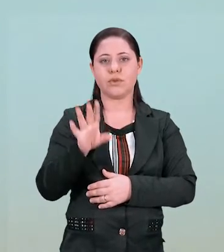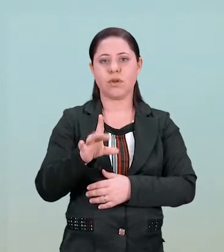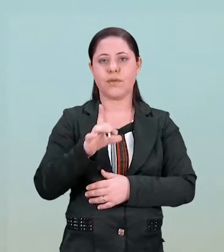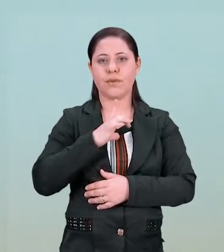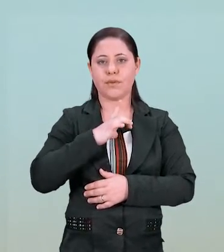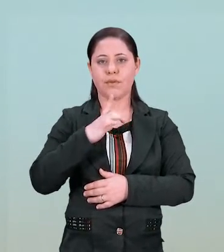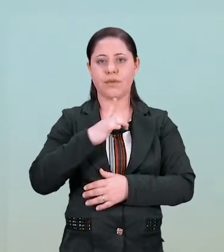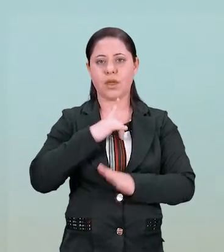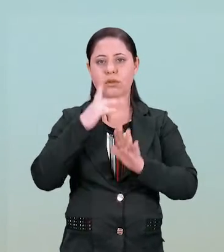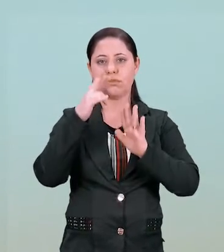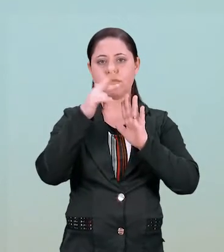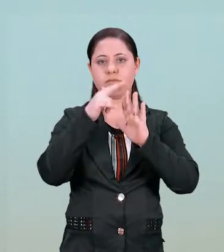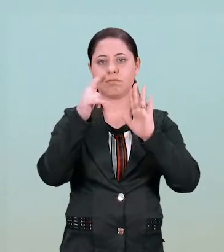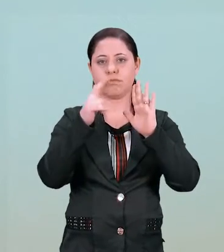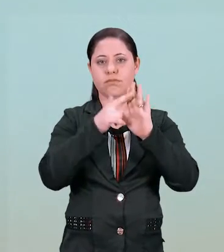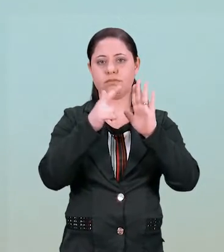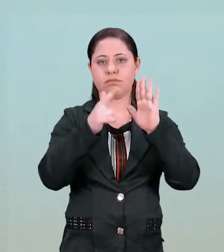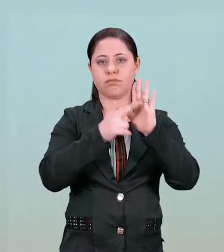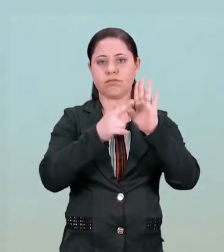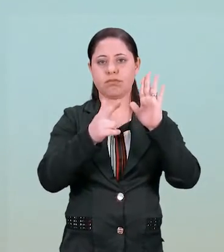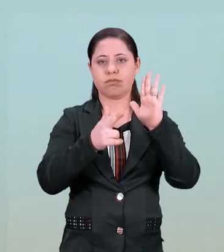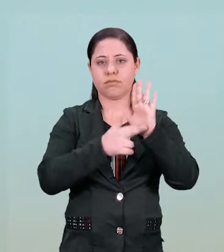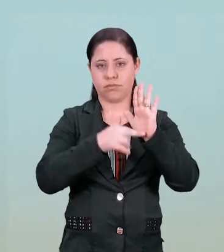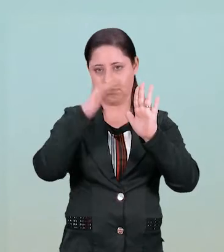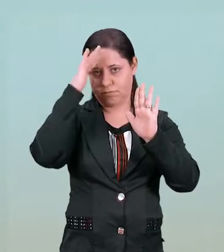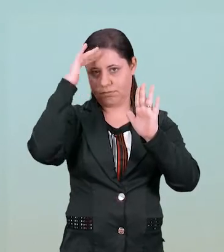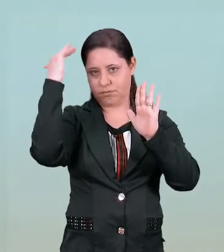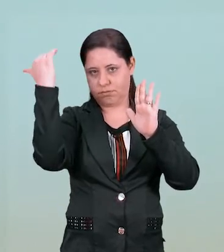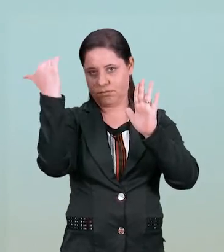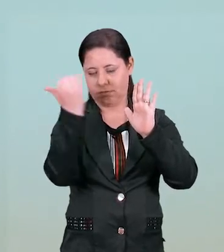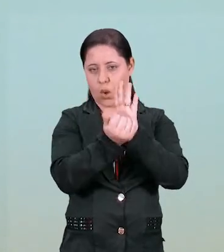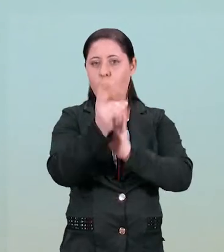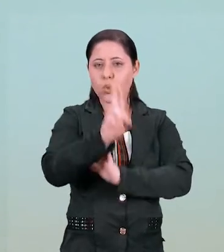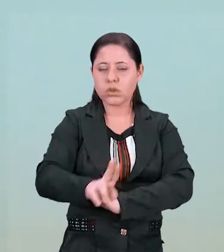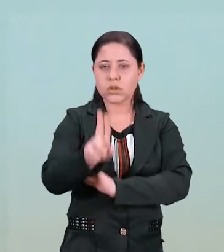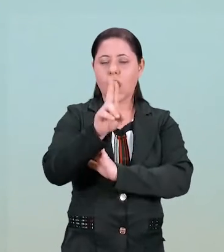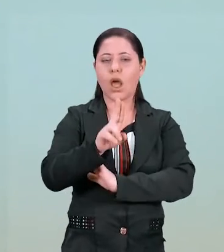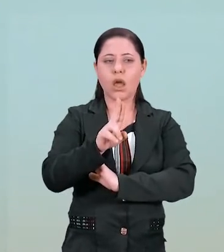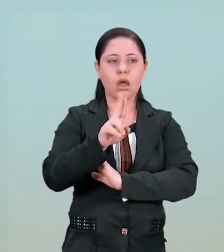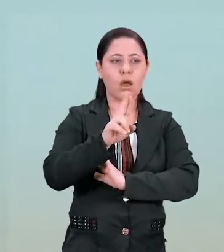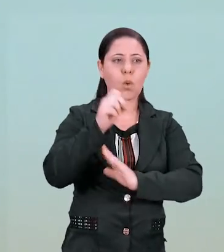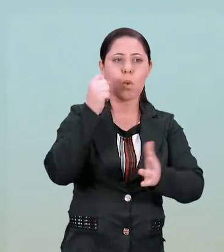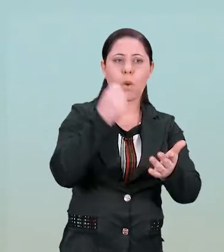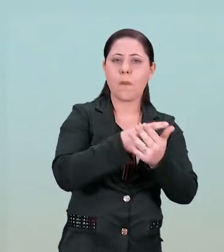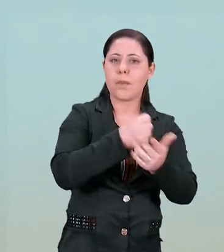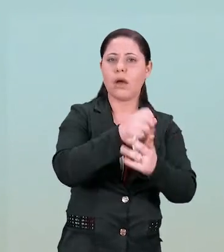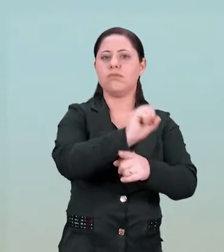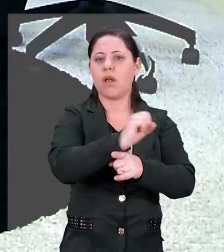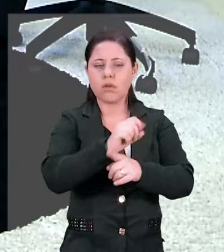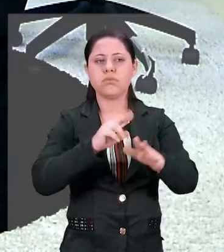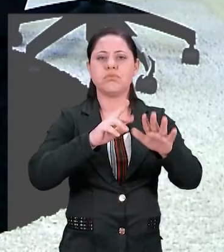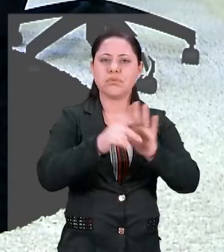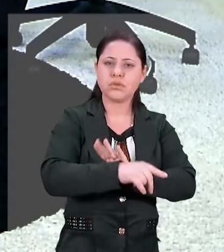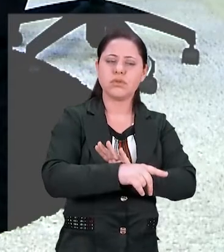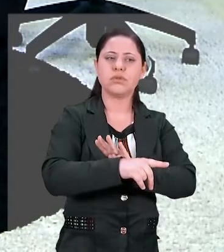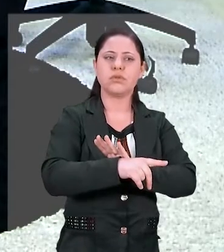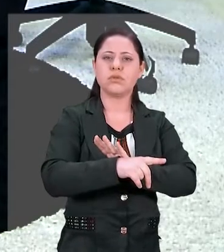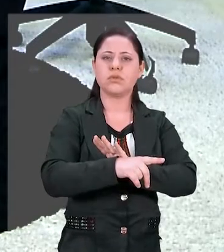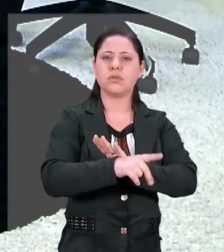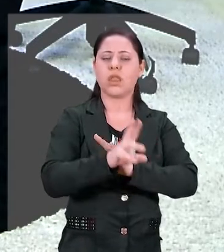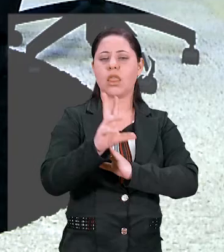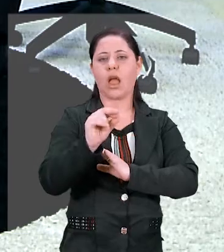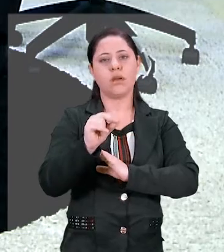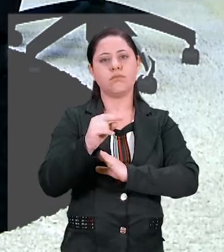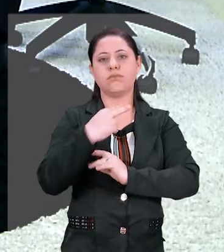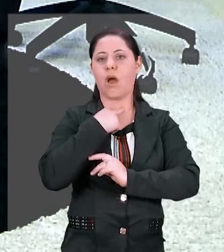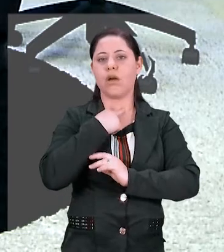regras para a aplicação. Eu não posso usar tudo para custeio, eu não posso usar tudo para investimento. Então, o que nós estamos